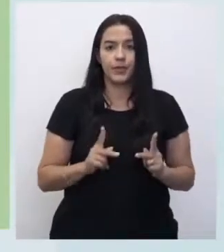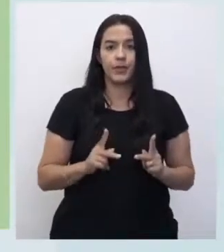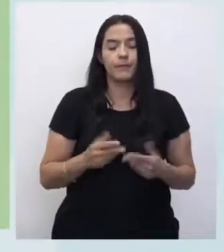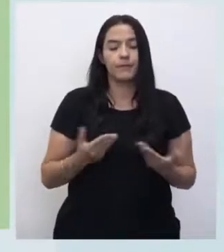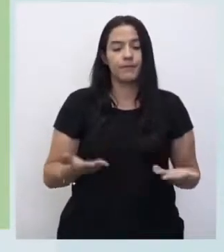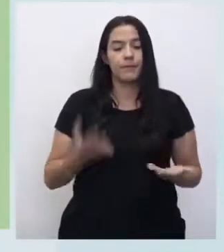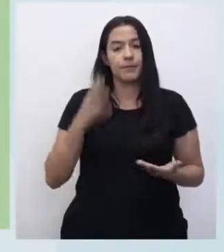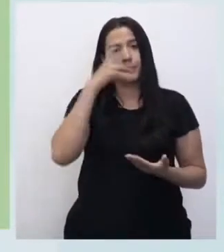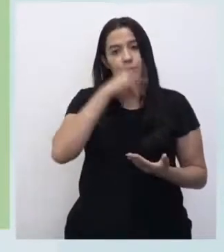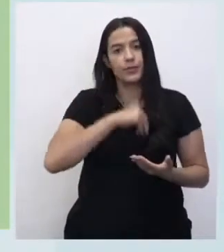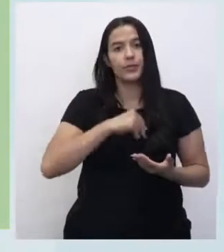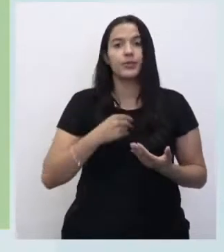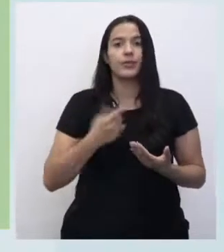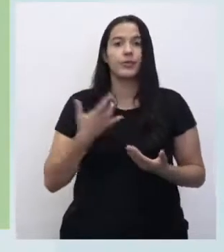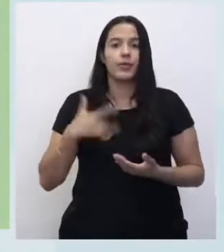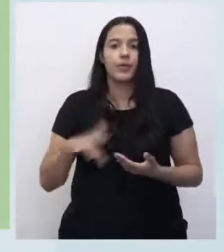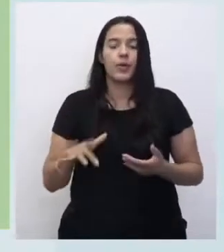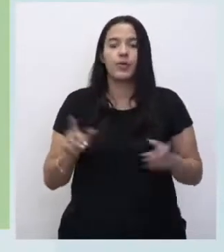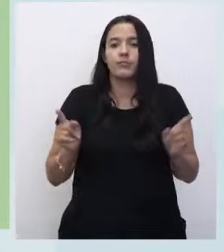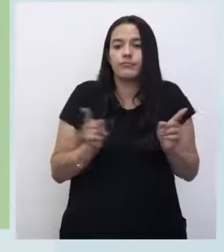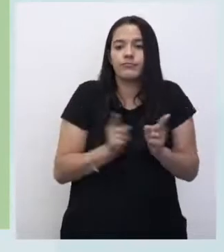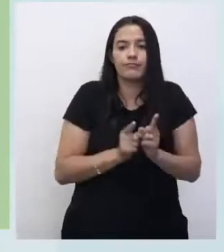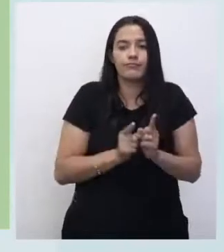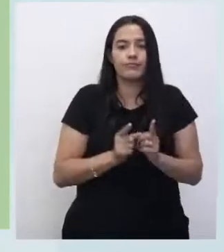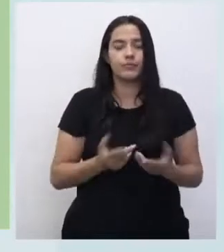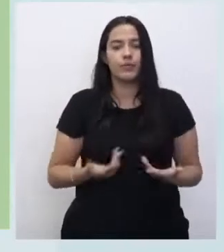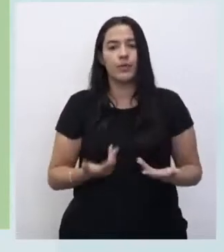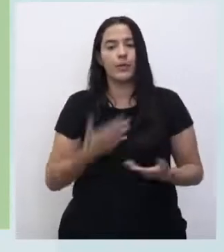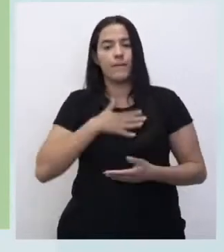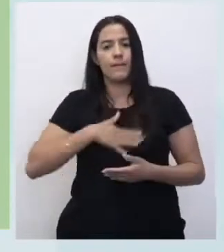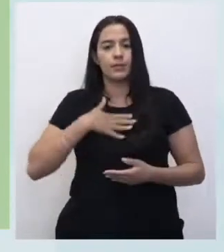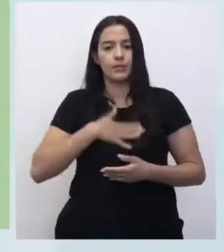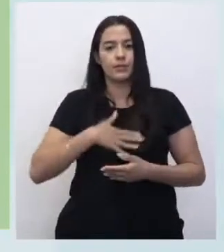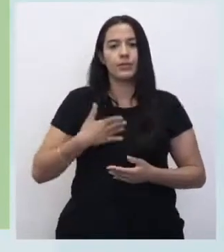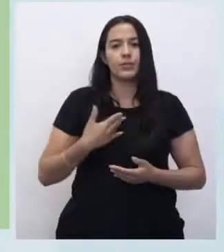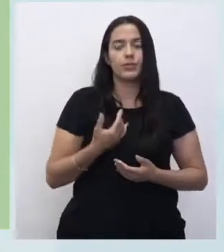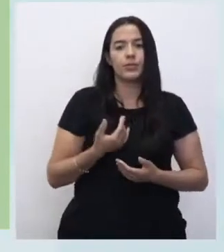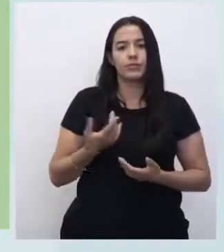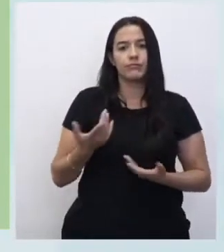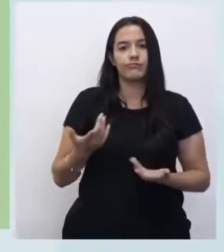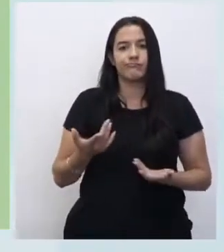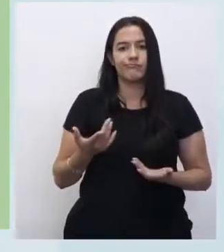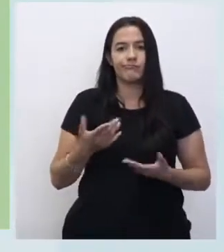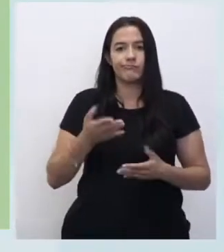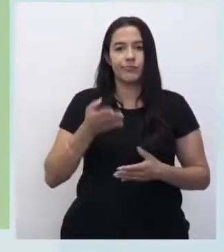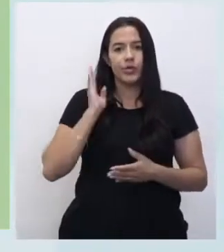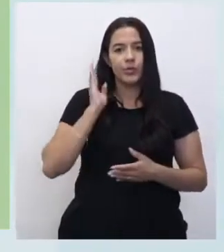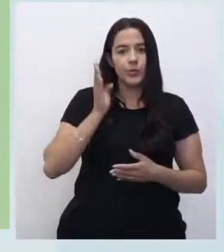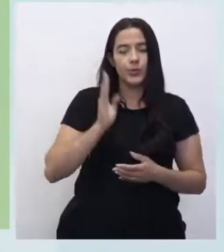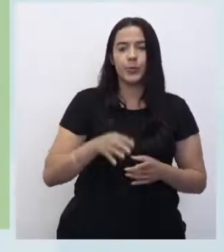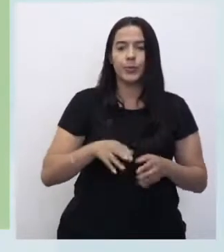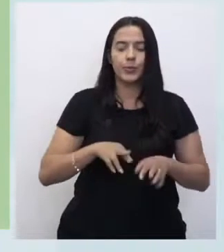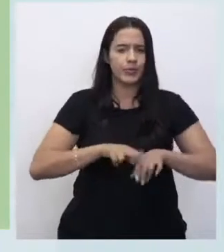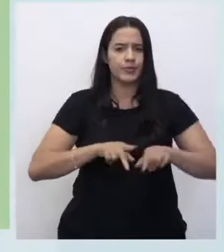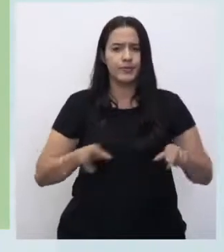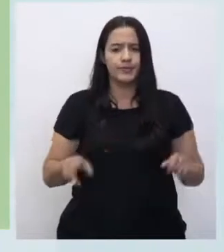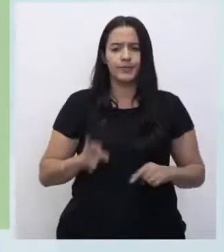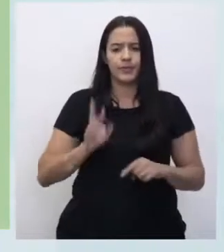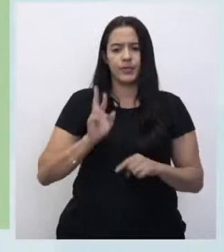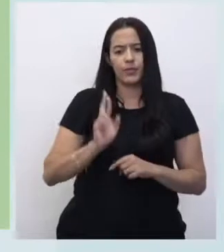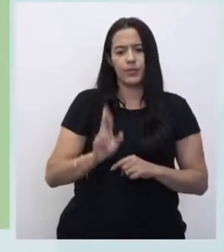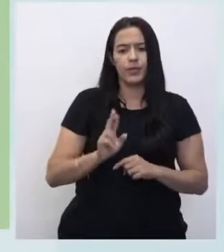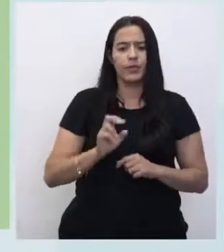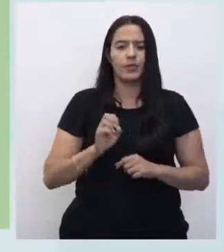cruel, bonito, estreito, prazeroso e estúpido são adjetivos que podem levar tanto o ER quanto o